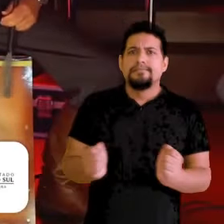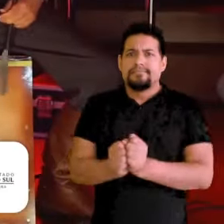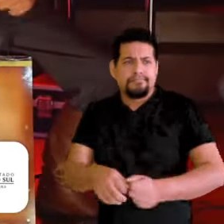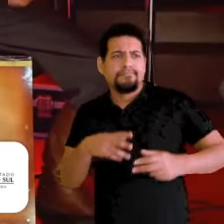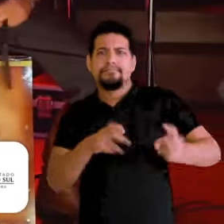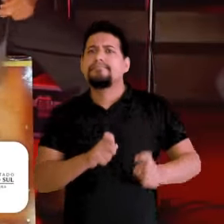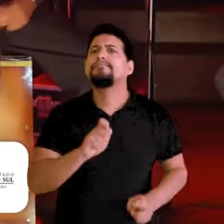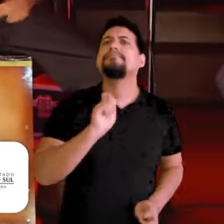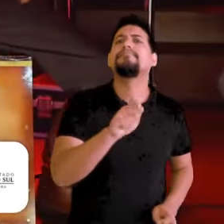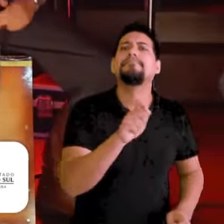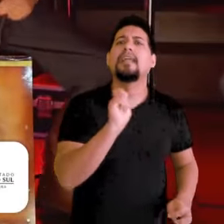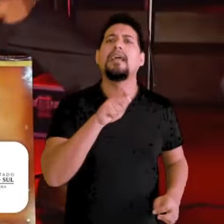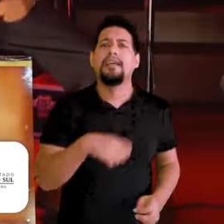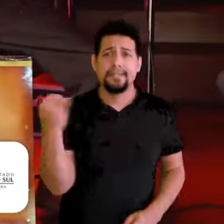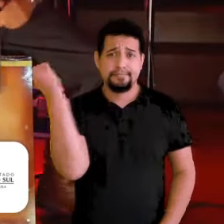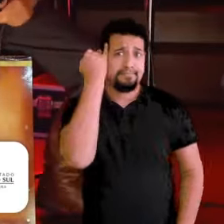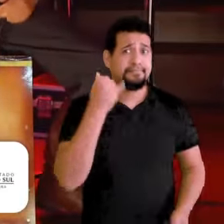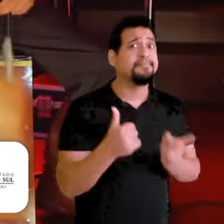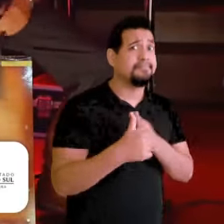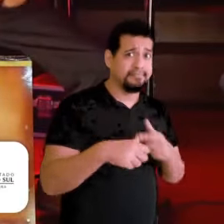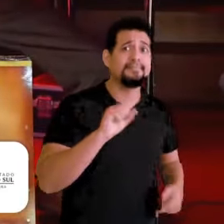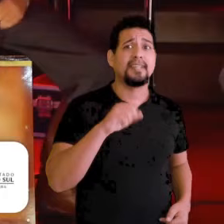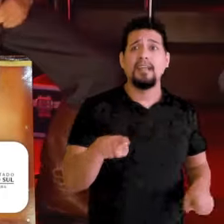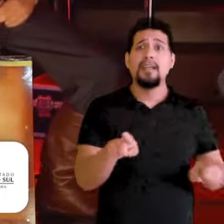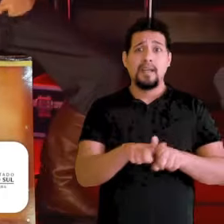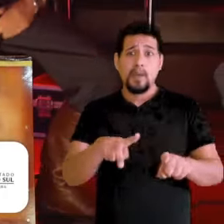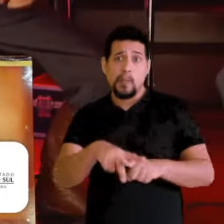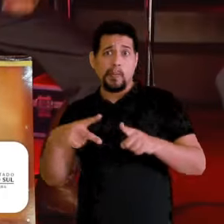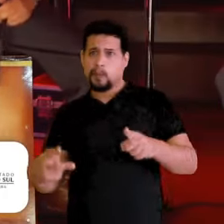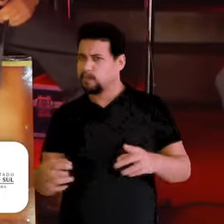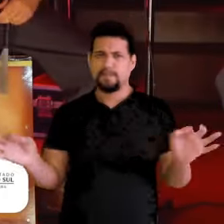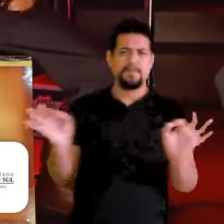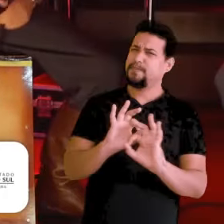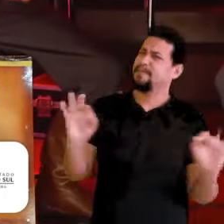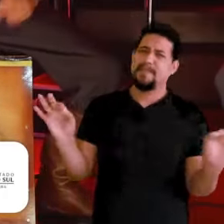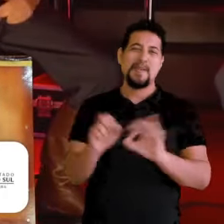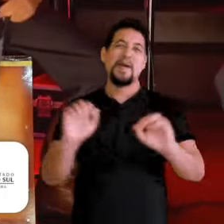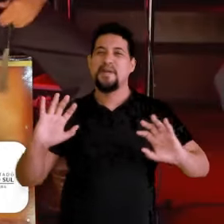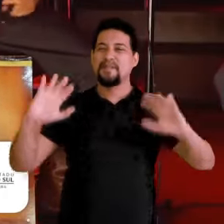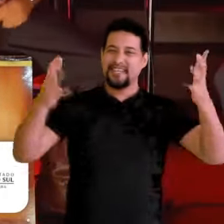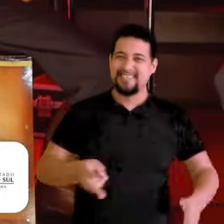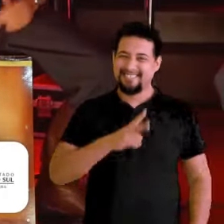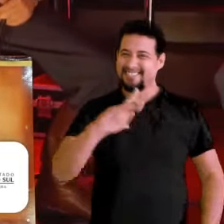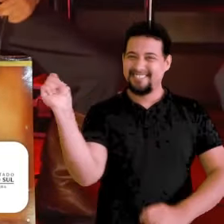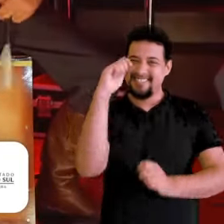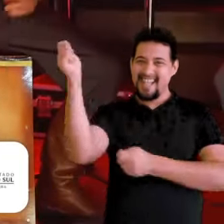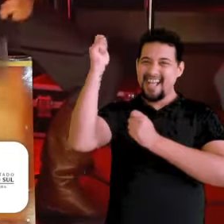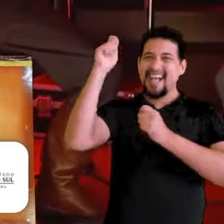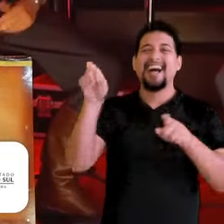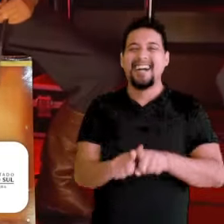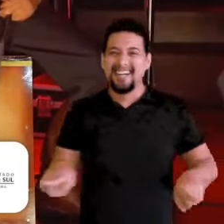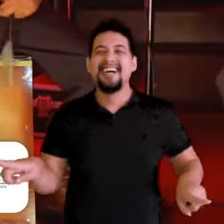Junto peleando pra ver quem procha primeiro. Gineteada só na crina, faz a festa do